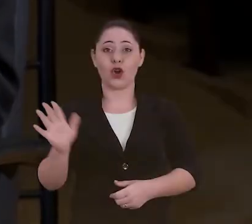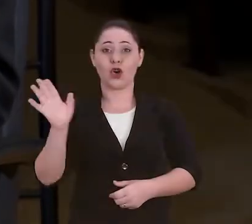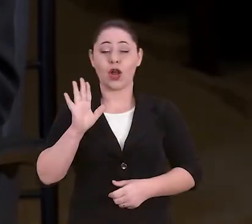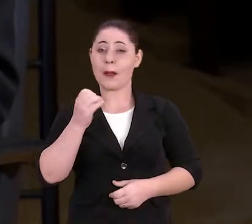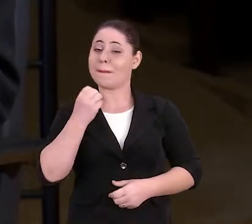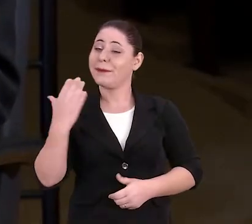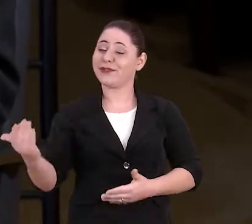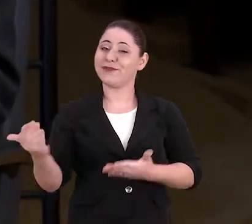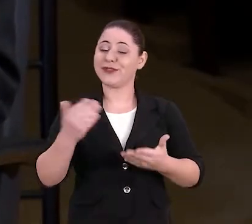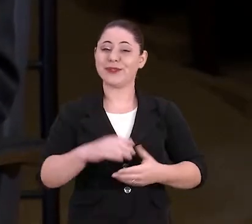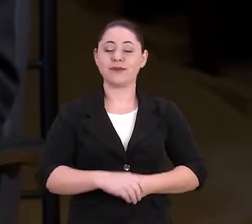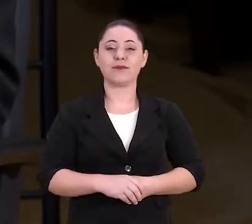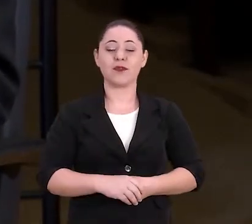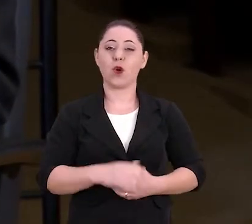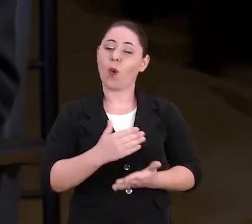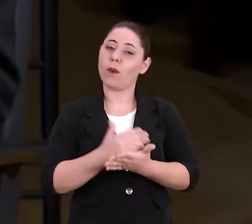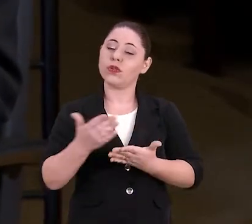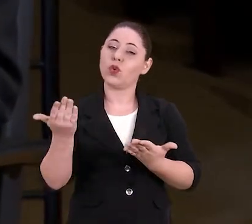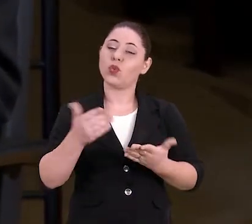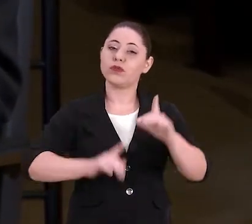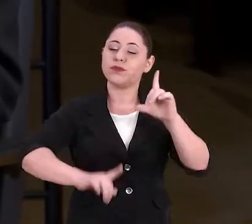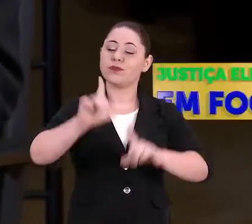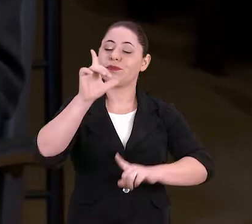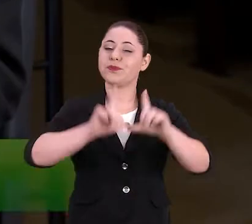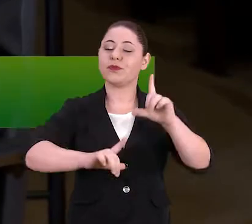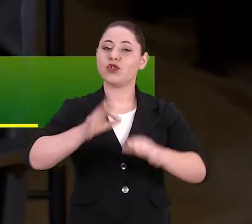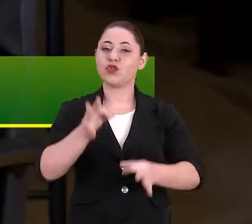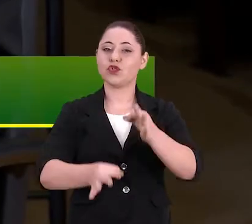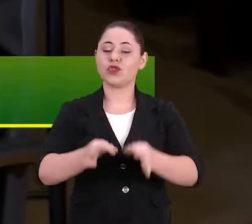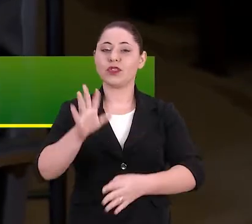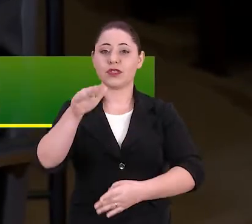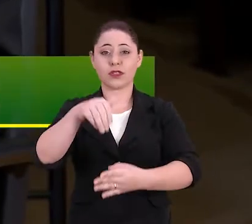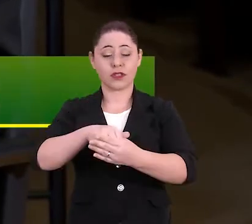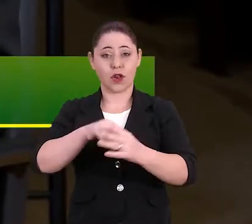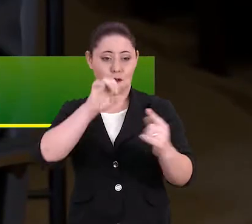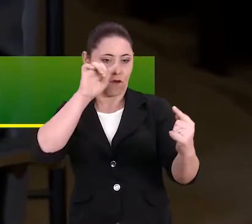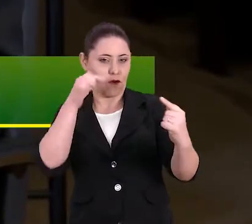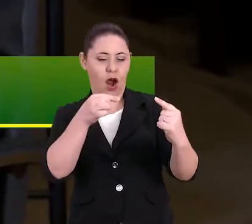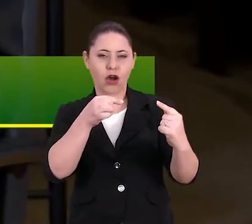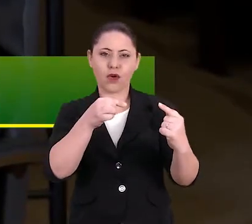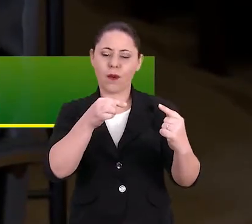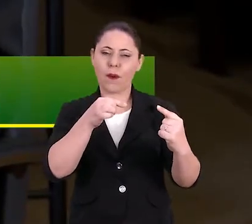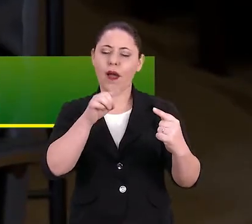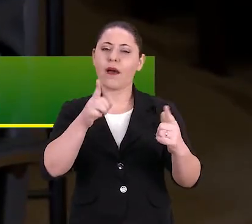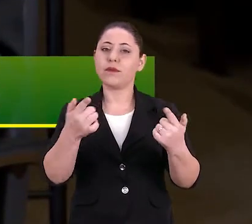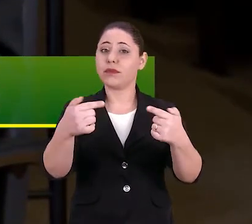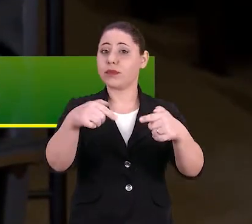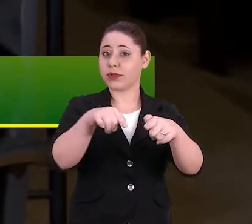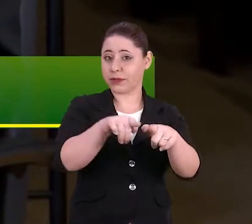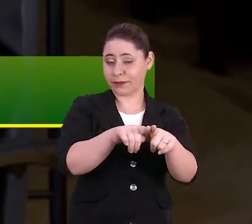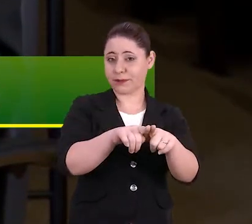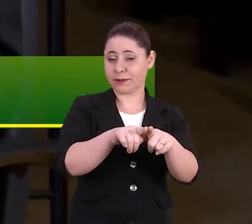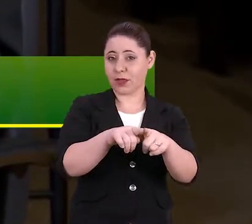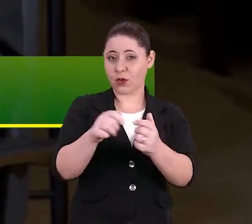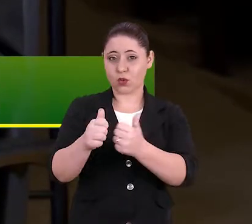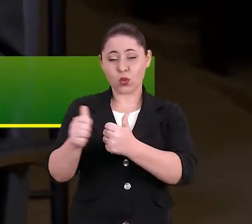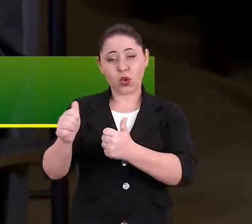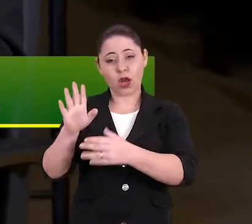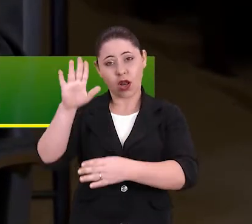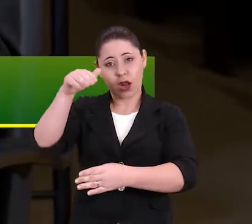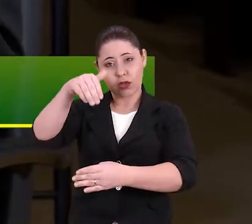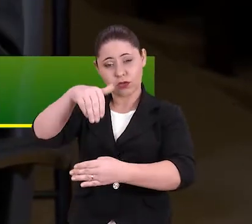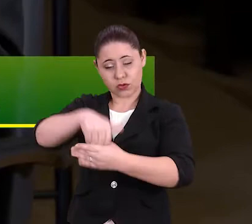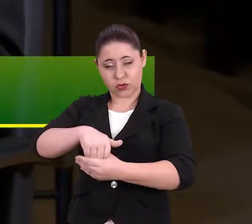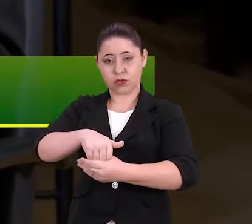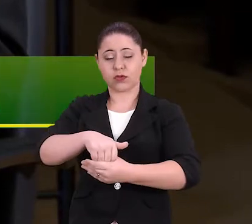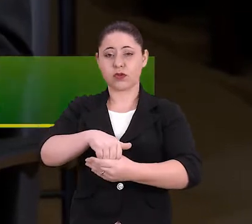Olá, seja muito bem-vindo. Está no ar mais uma edição do Justiça Eleitoral em Foco. O programa é uma parceria inédita entre o Tribunal Regional